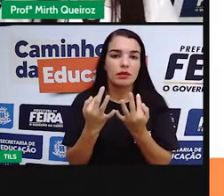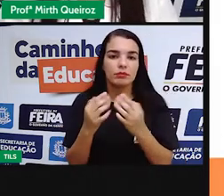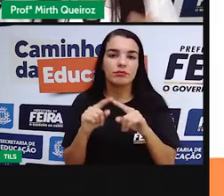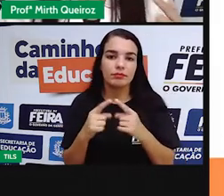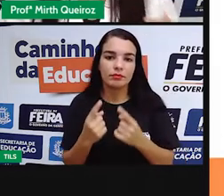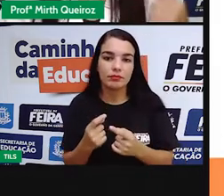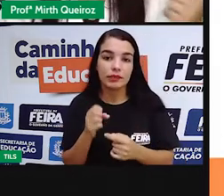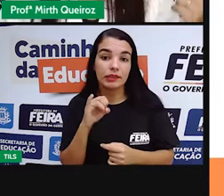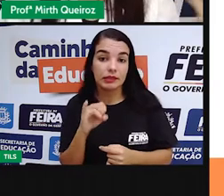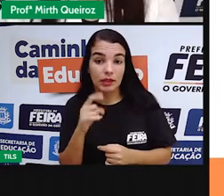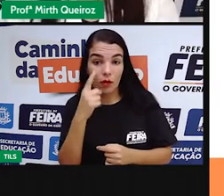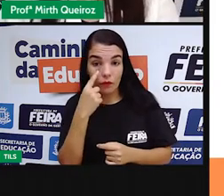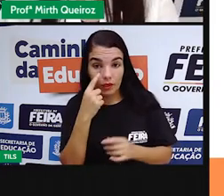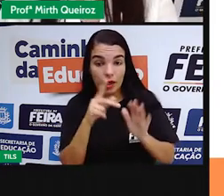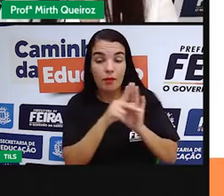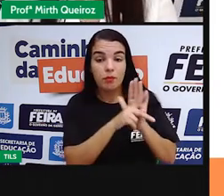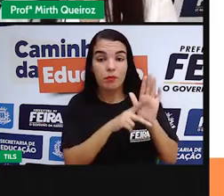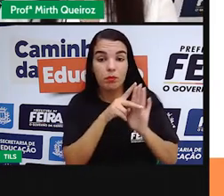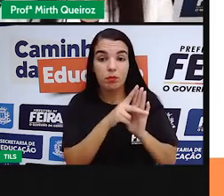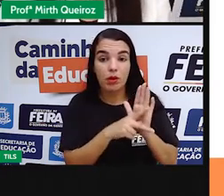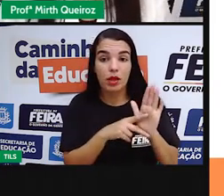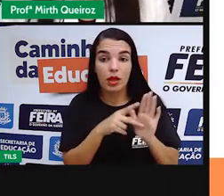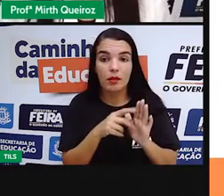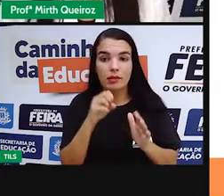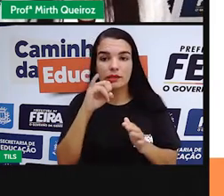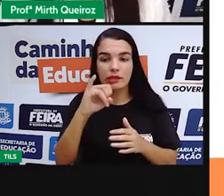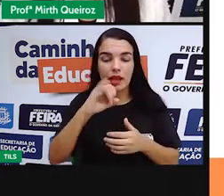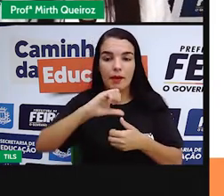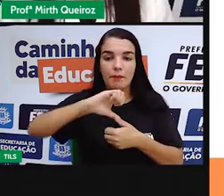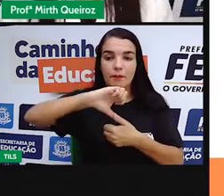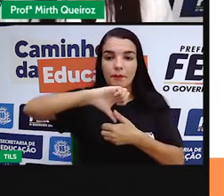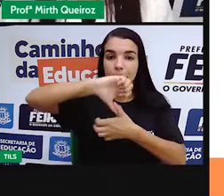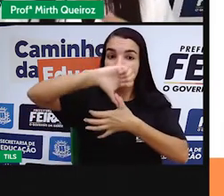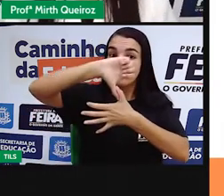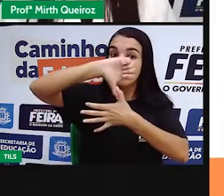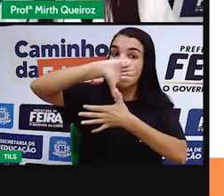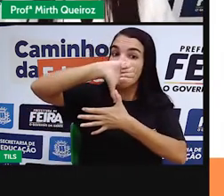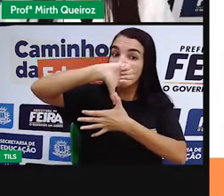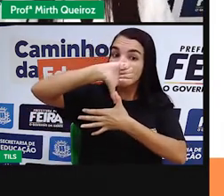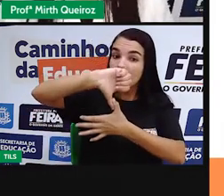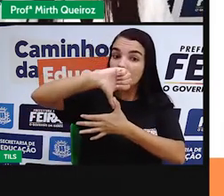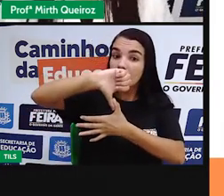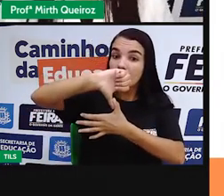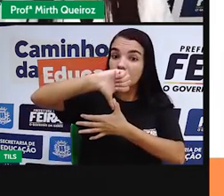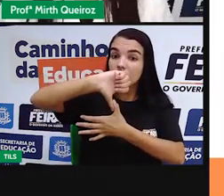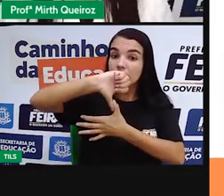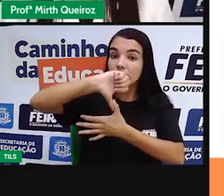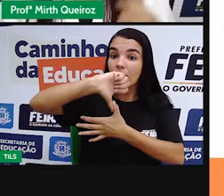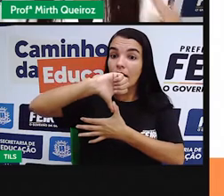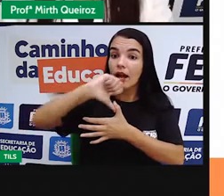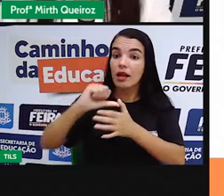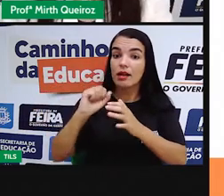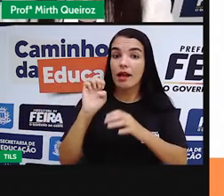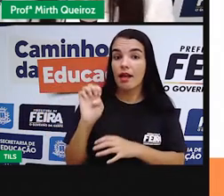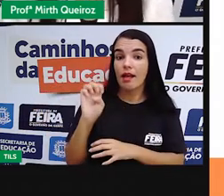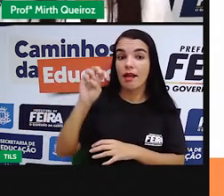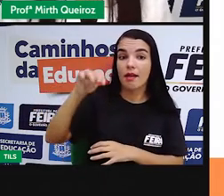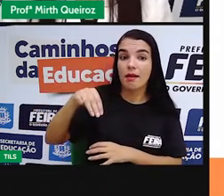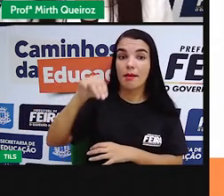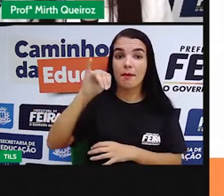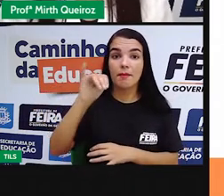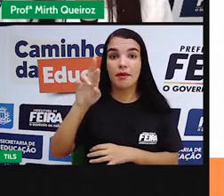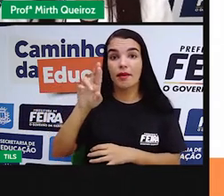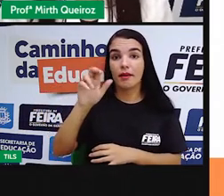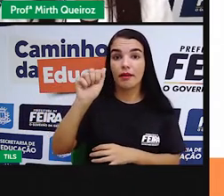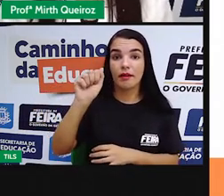diz sem ter que para a América emigrar, significa o quê? Que eles iriam sair do seu país, Itália, para ir